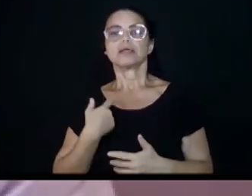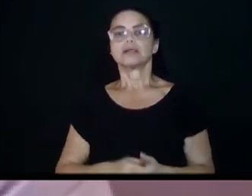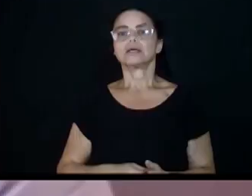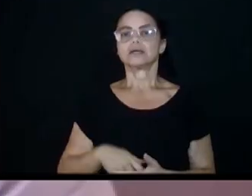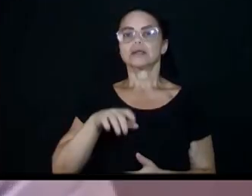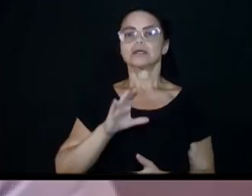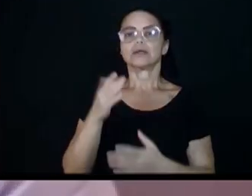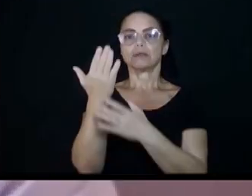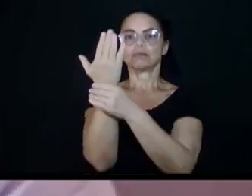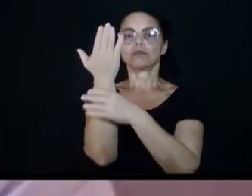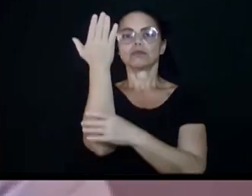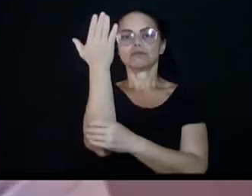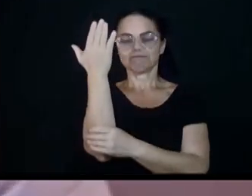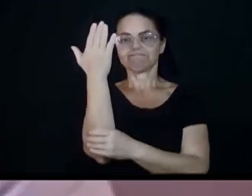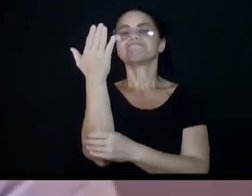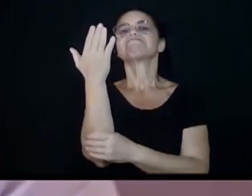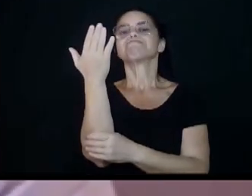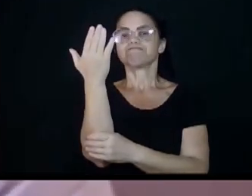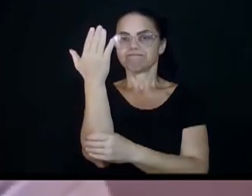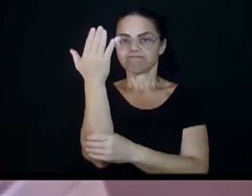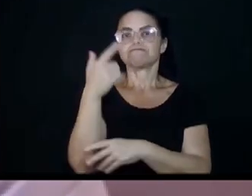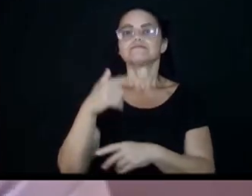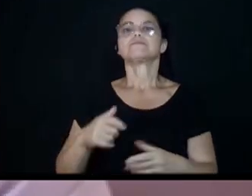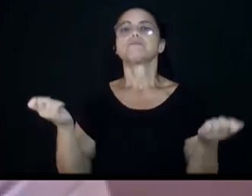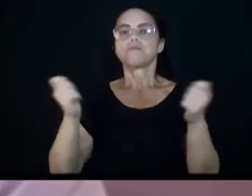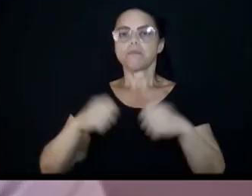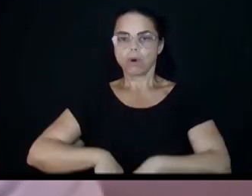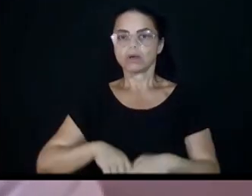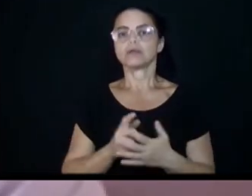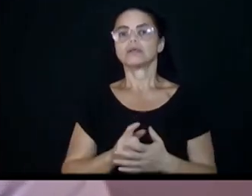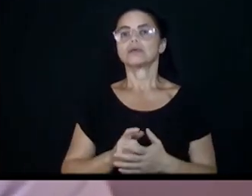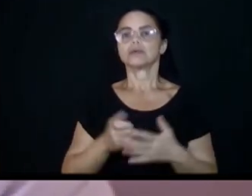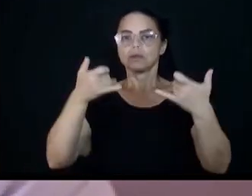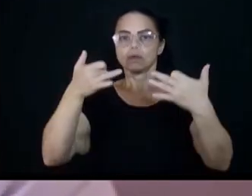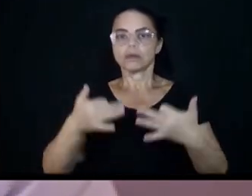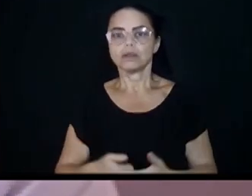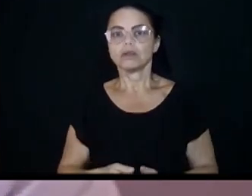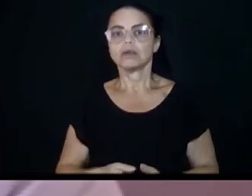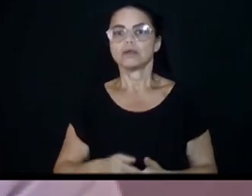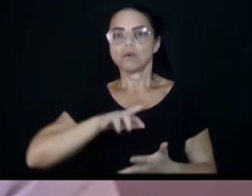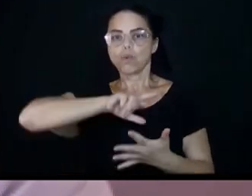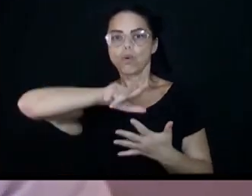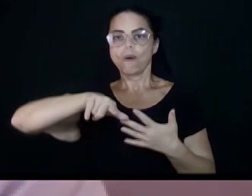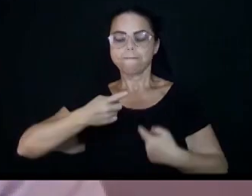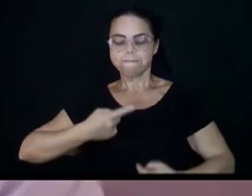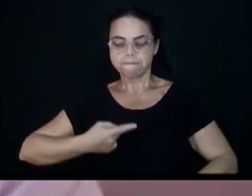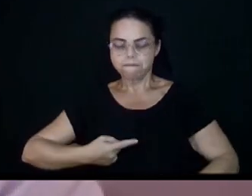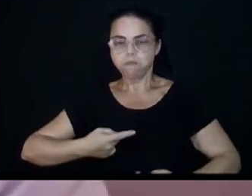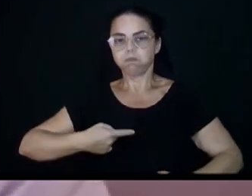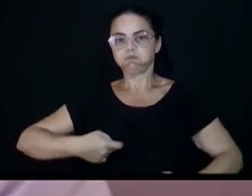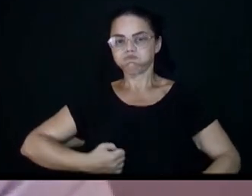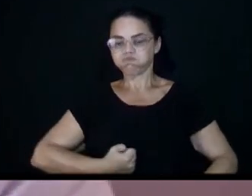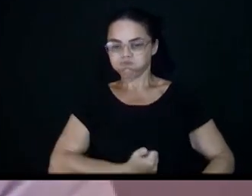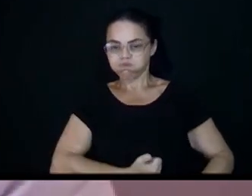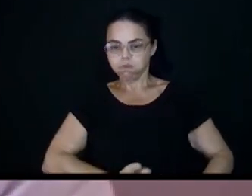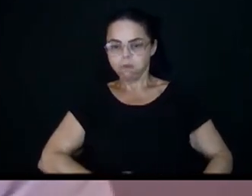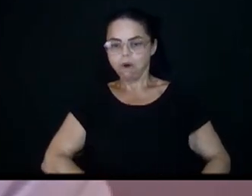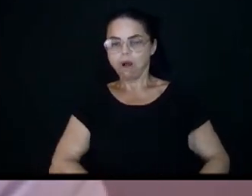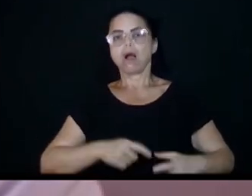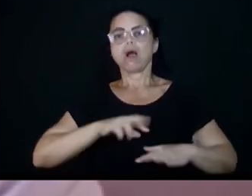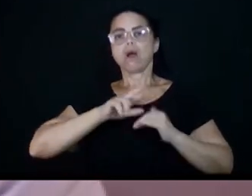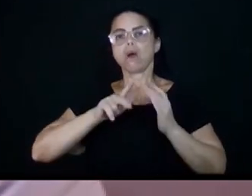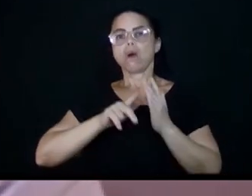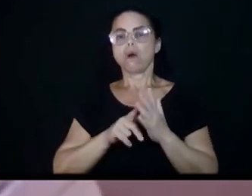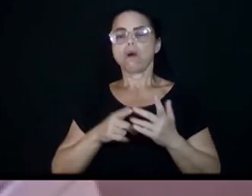sistêmico. Sistêmico porque, como eu disse, pega vários órgãos ao mesmo tempo ou de